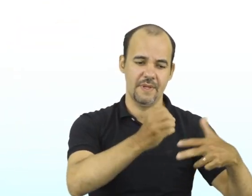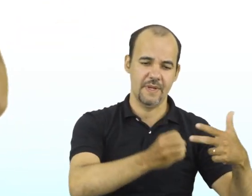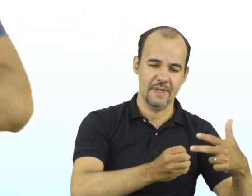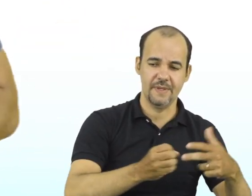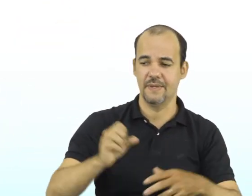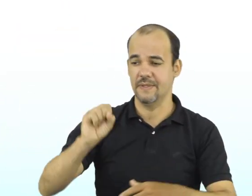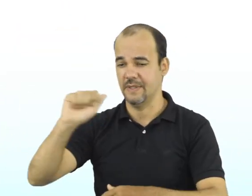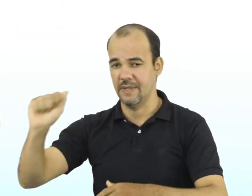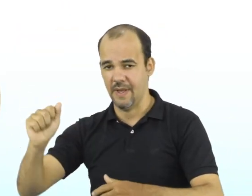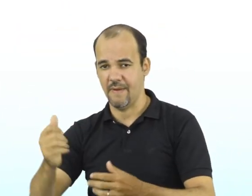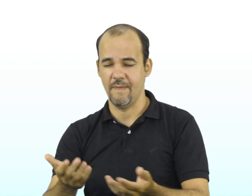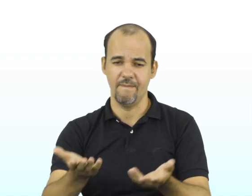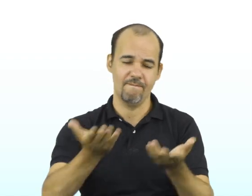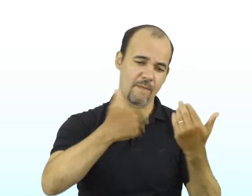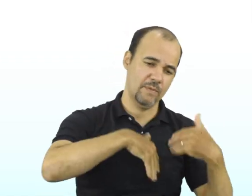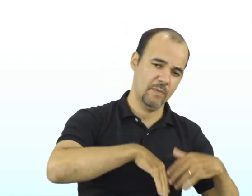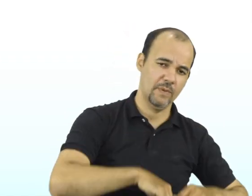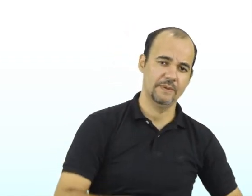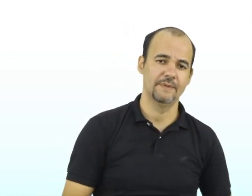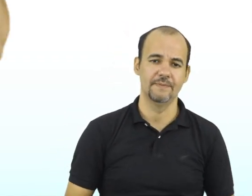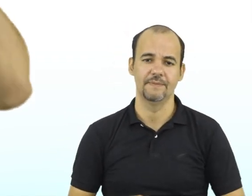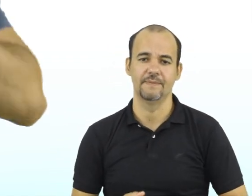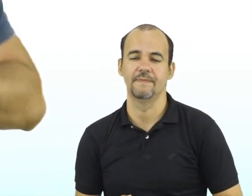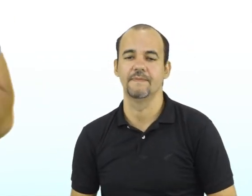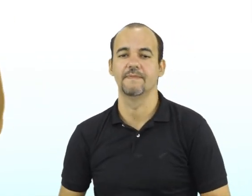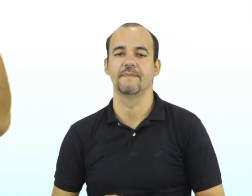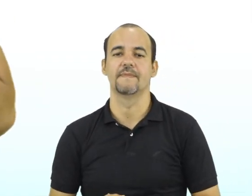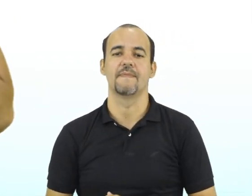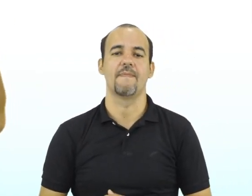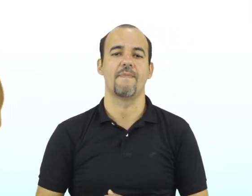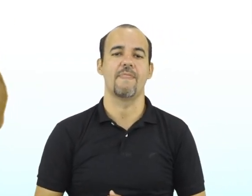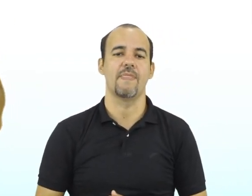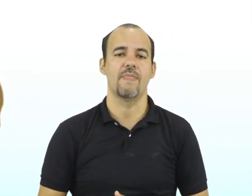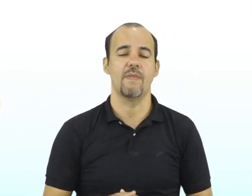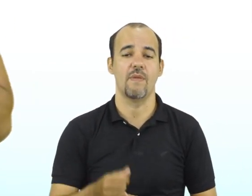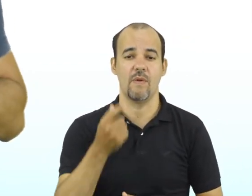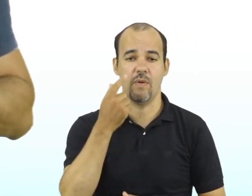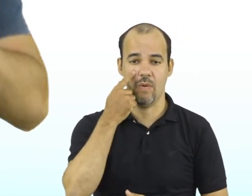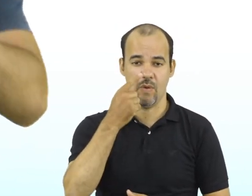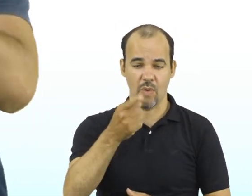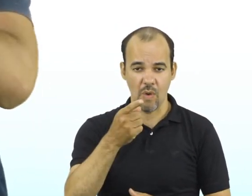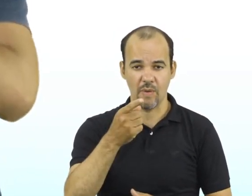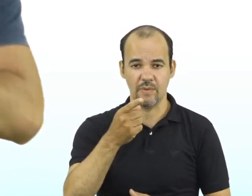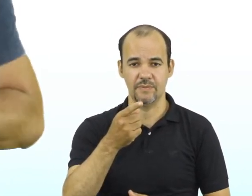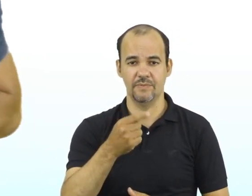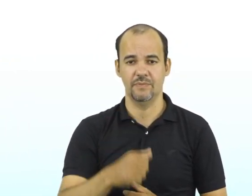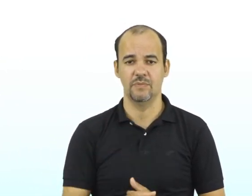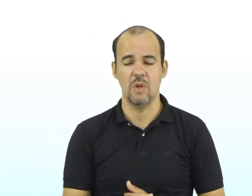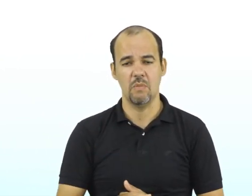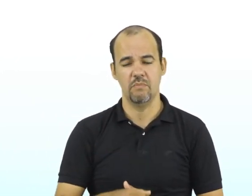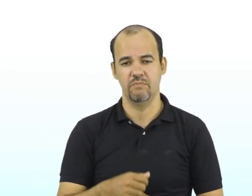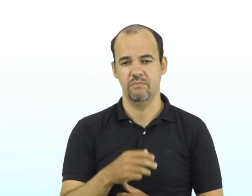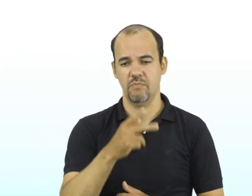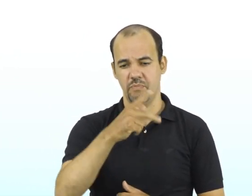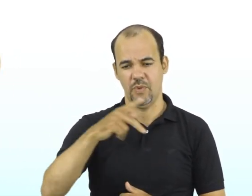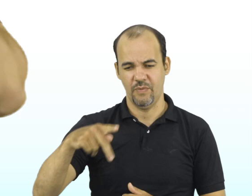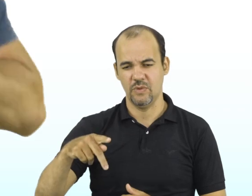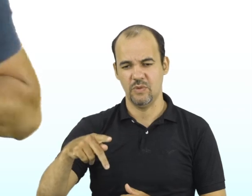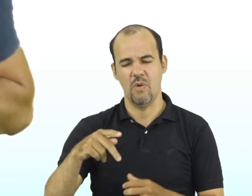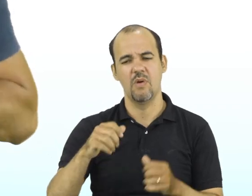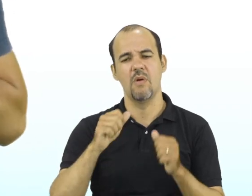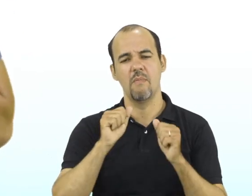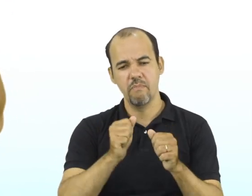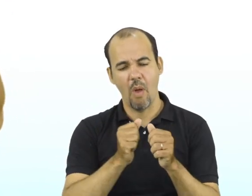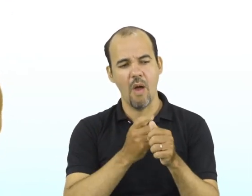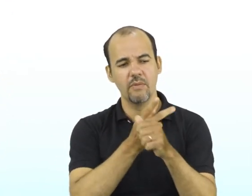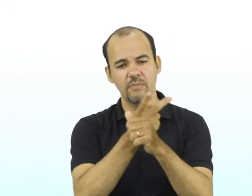vem comigo, vem com o Francisco Coutinho, vem embora. Olha só, pessoal, tá? Professor Francisco Coutinho, tá? Você também pode